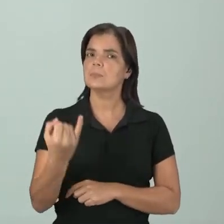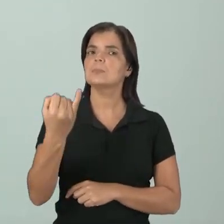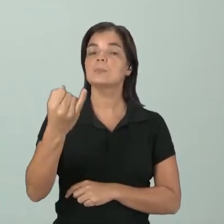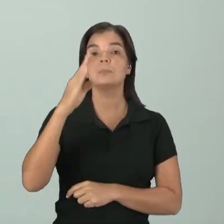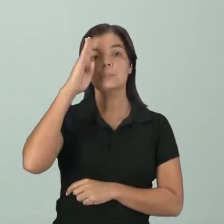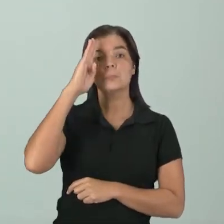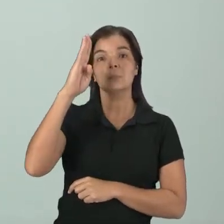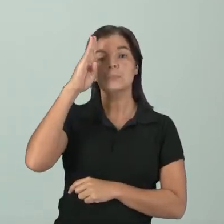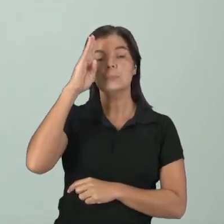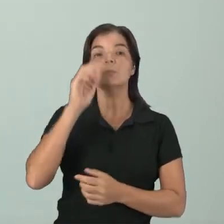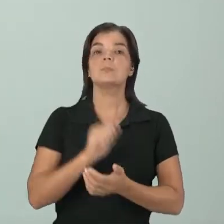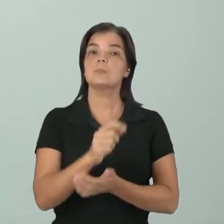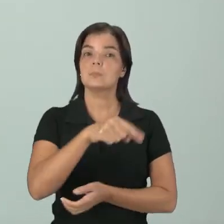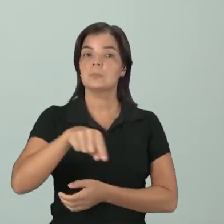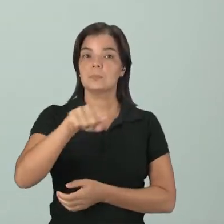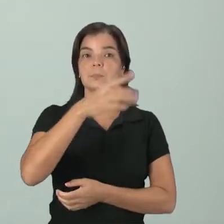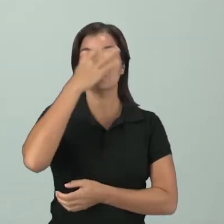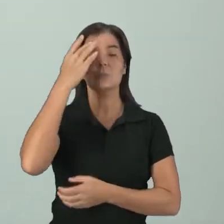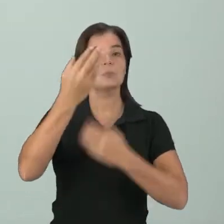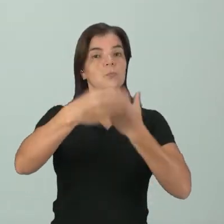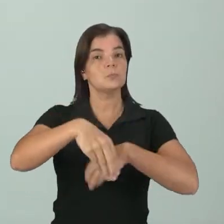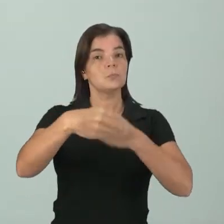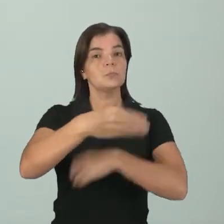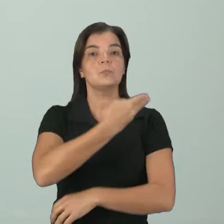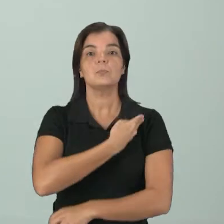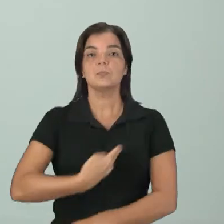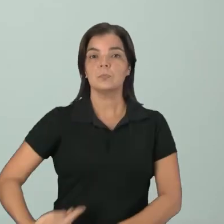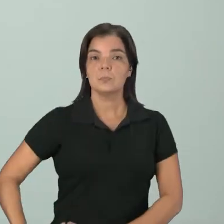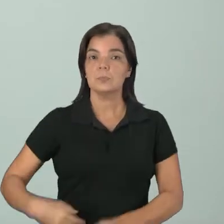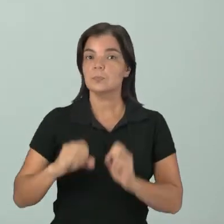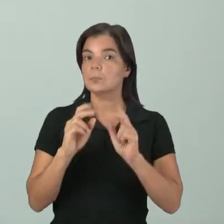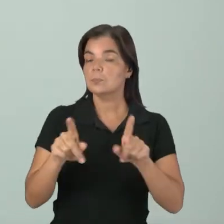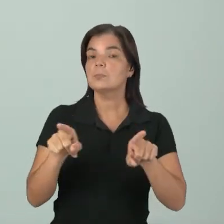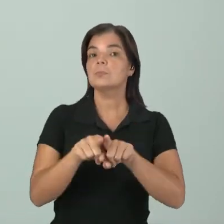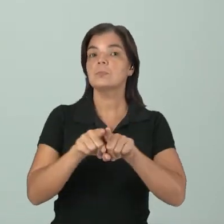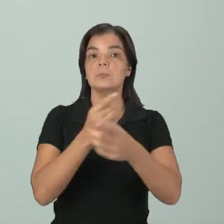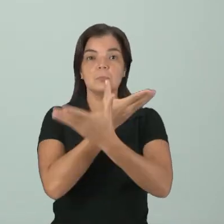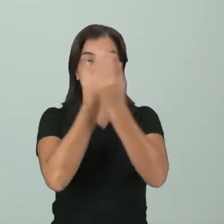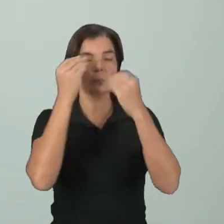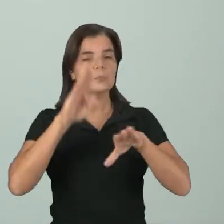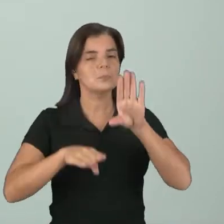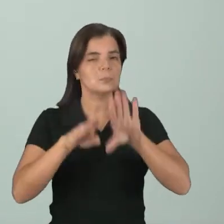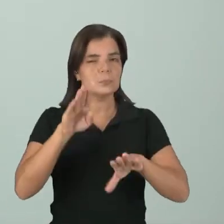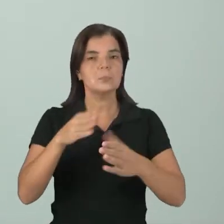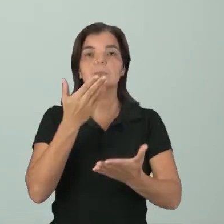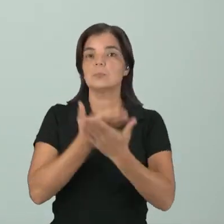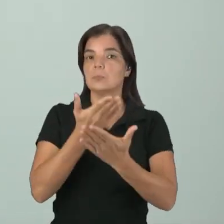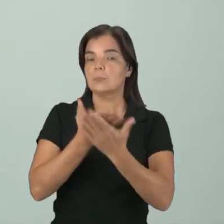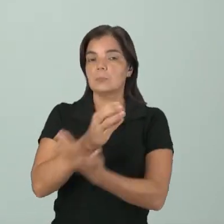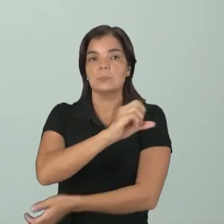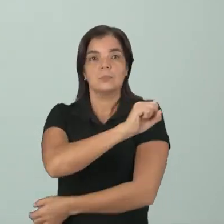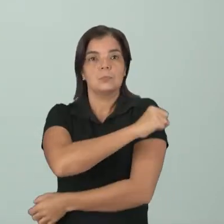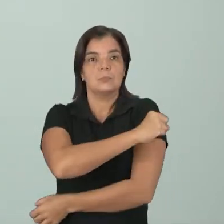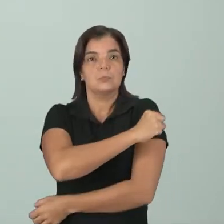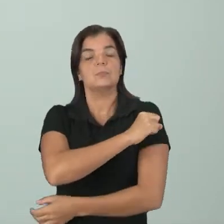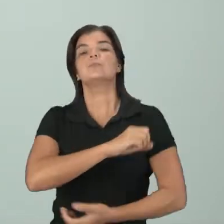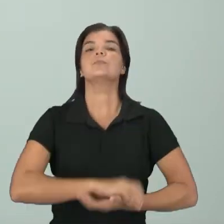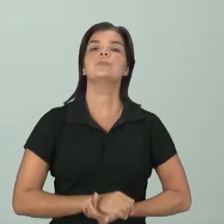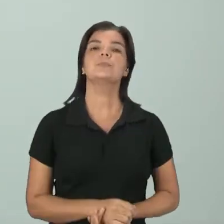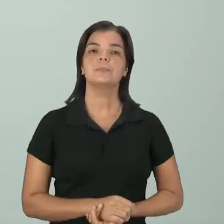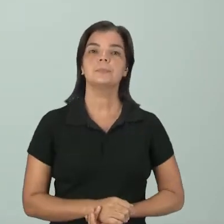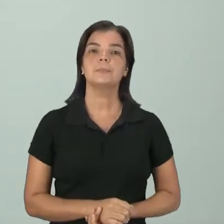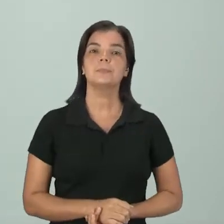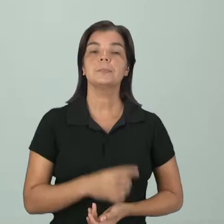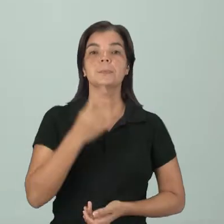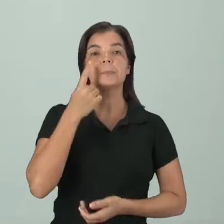importante, principalmente para quem quer fazer um concurso público, tá ok? E quem te esquece de vez em quando, estudar no 8º ano. Então, vamos lá.